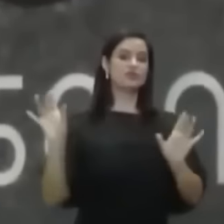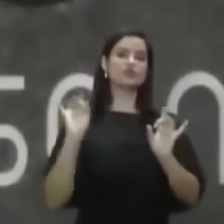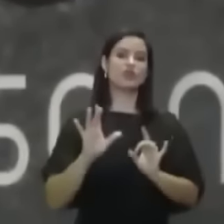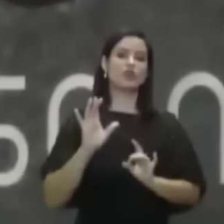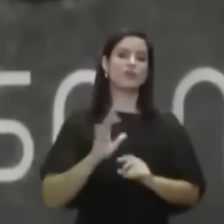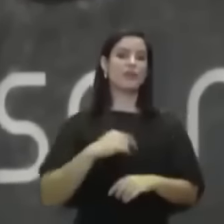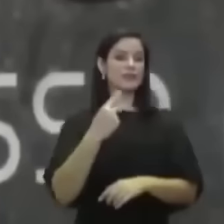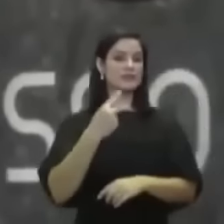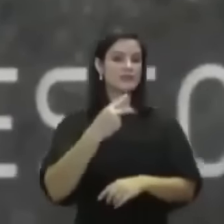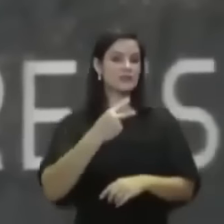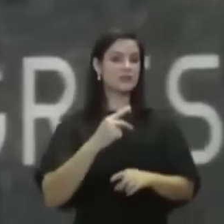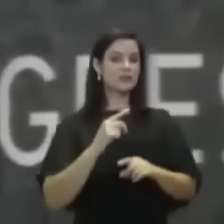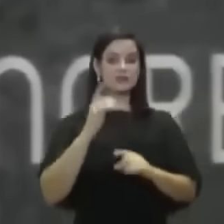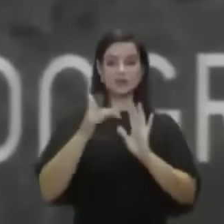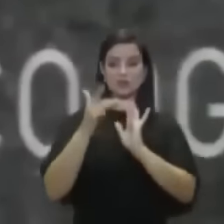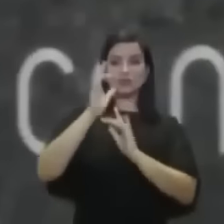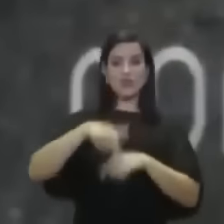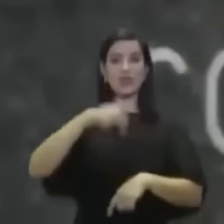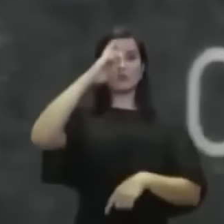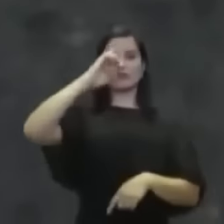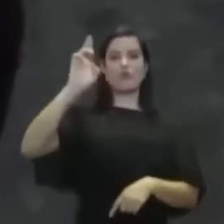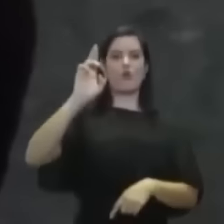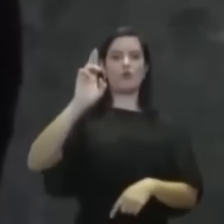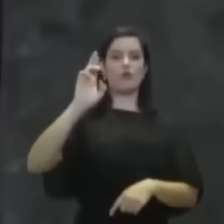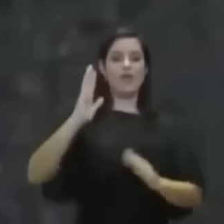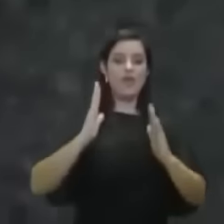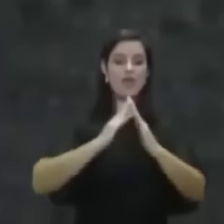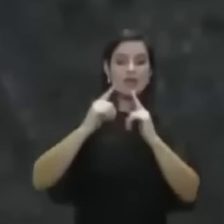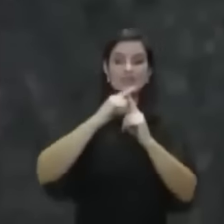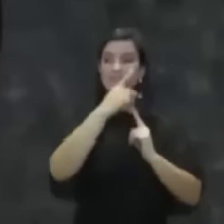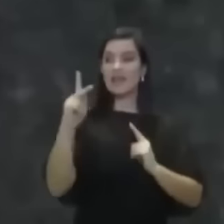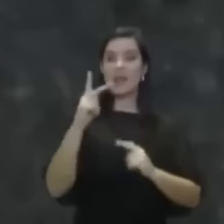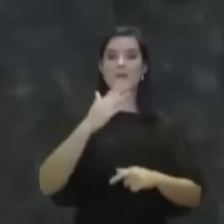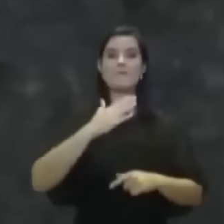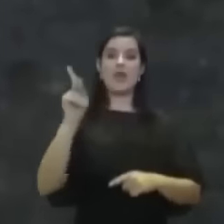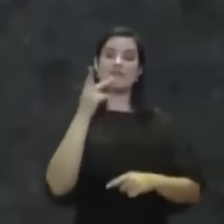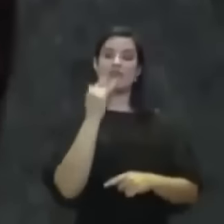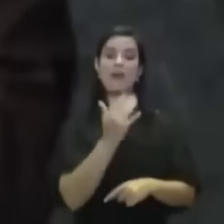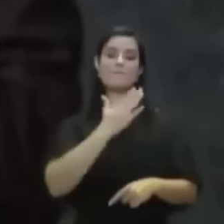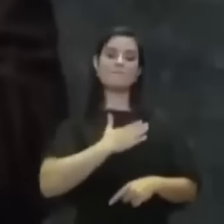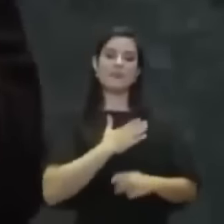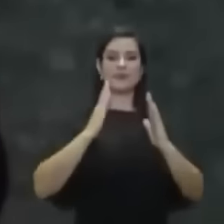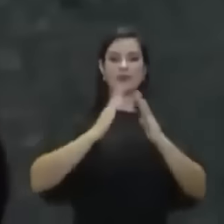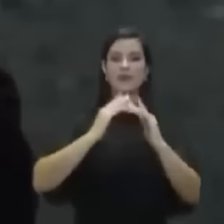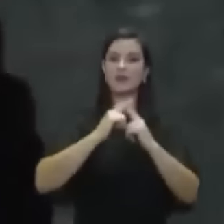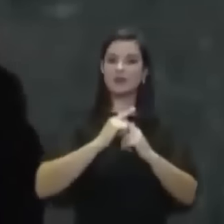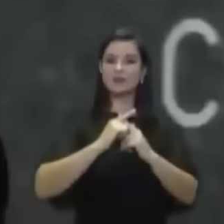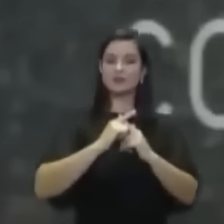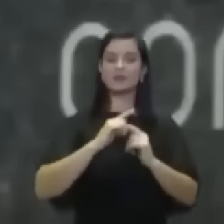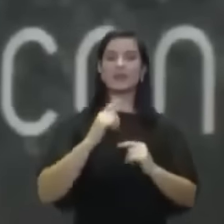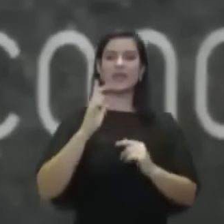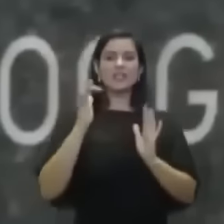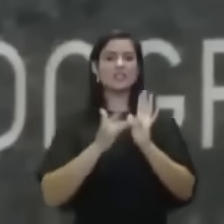Jesus. Segundo, ele é o dono da igreja. Eu edificarei a minha igreja. A igreja não é sua, a igreja não é minha, a igreja não é nossa. Jesus